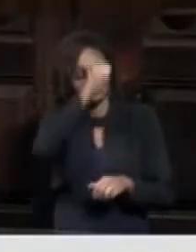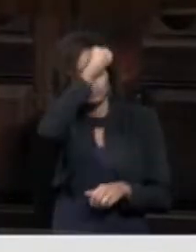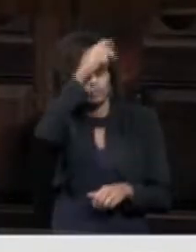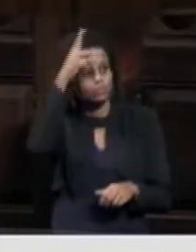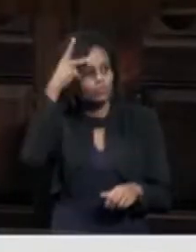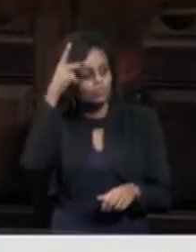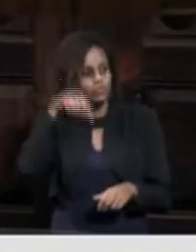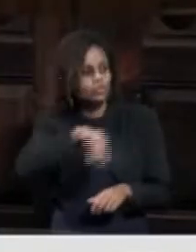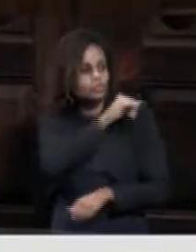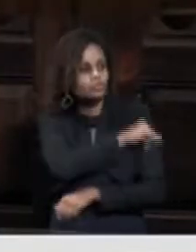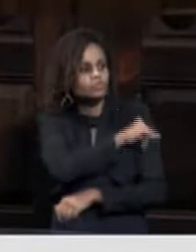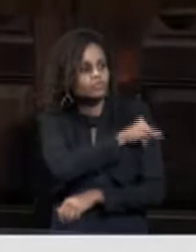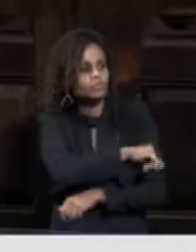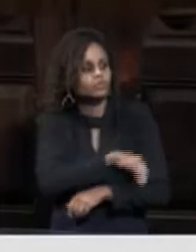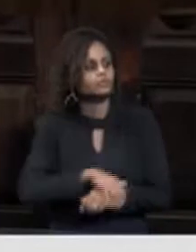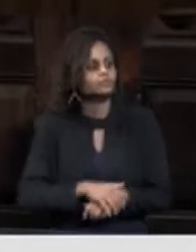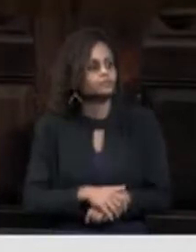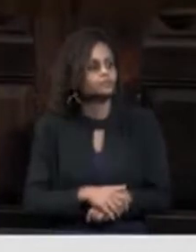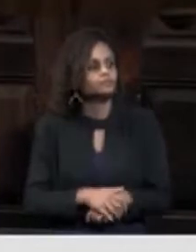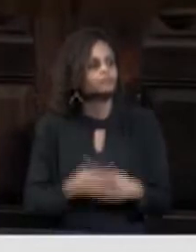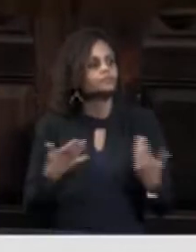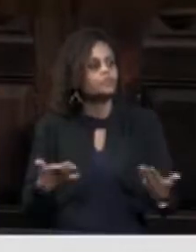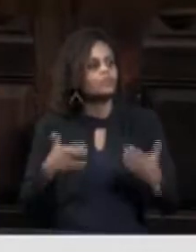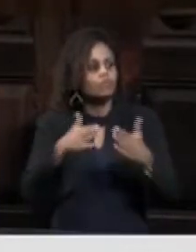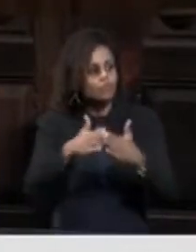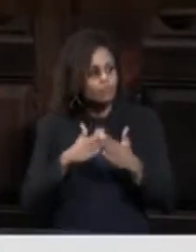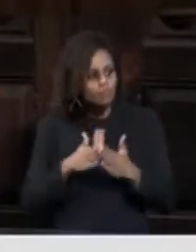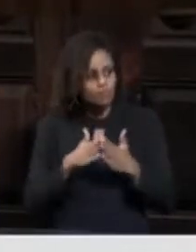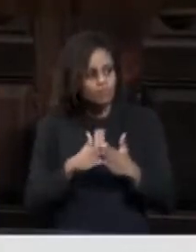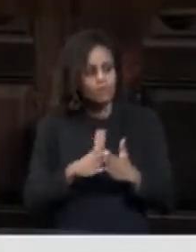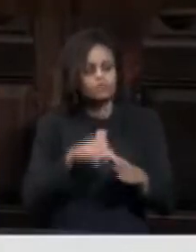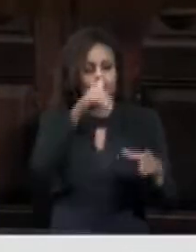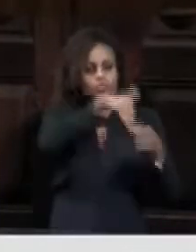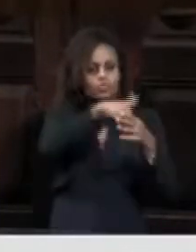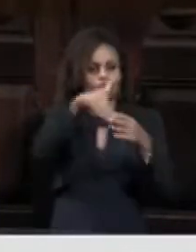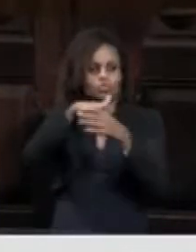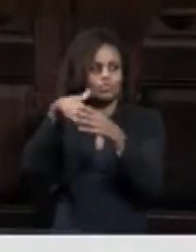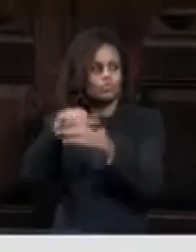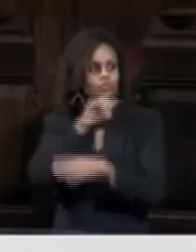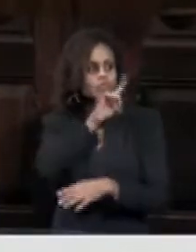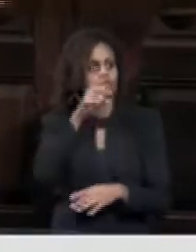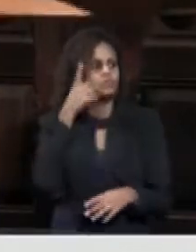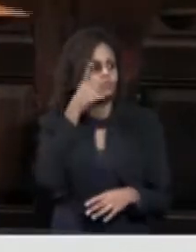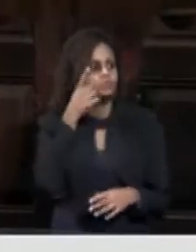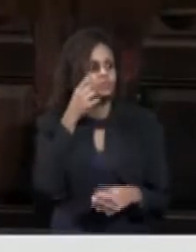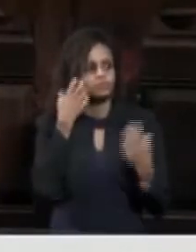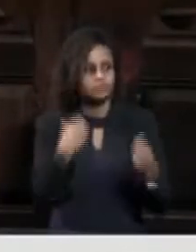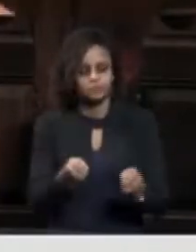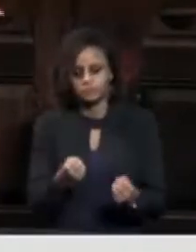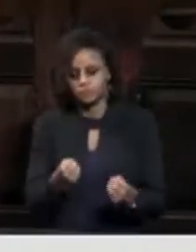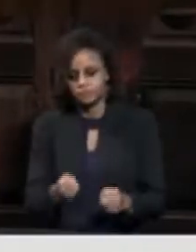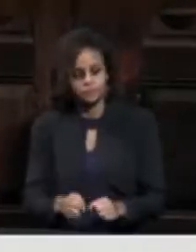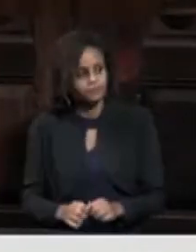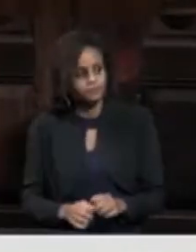Janeiro. Neste sentido, solicito e peço o voto sim a esta emenda. Eram essas considerações que eu gostaria de falar.